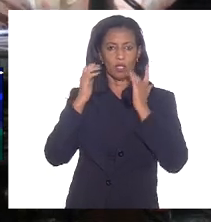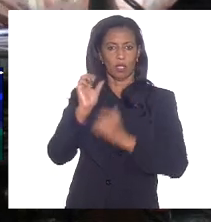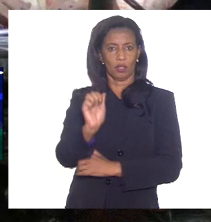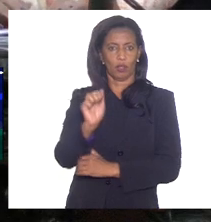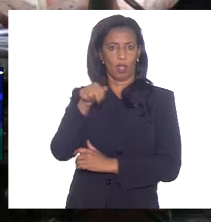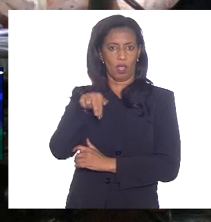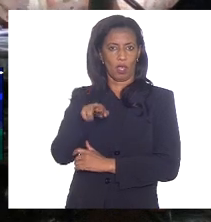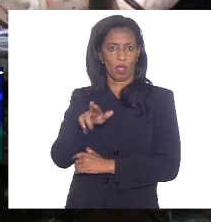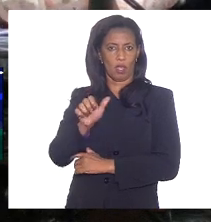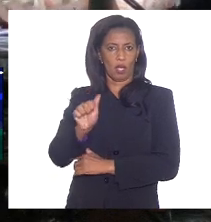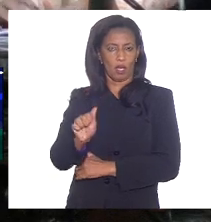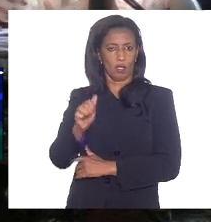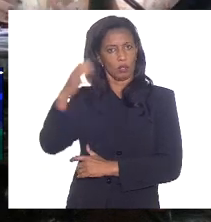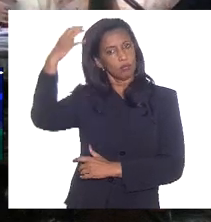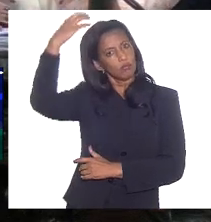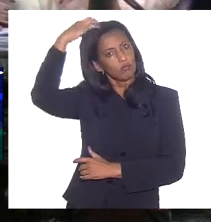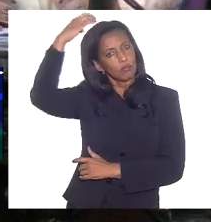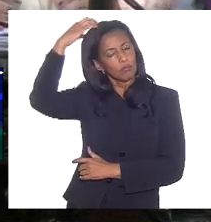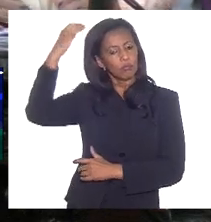e da outras providências.